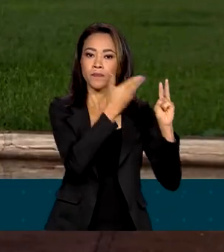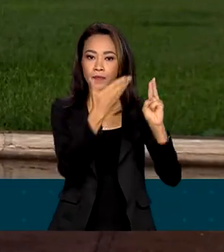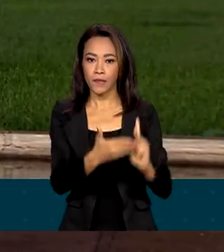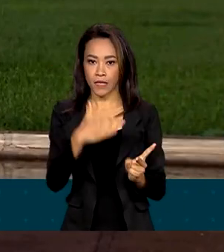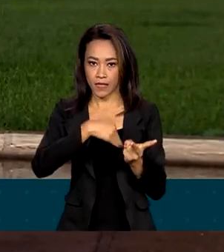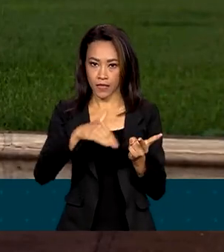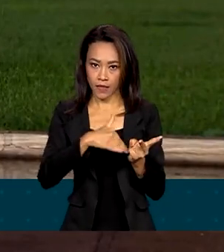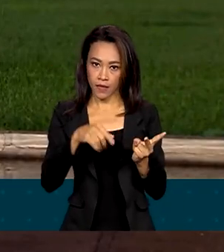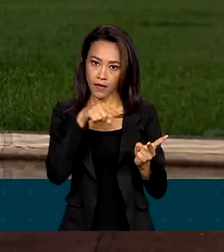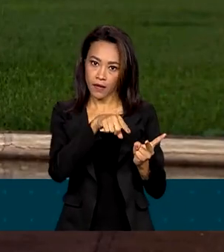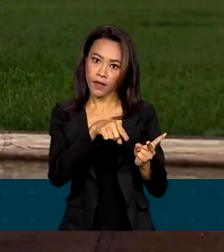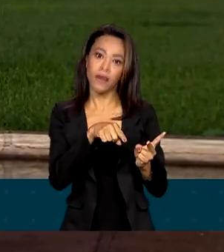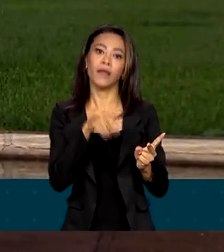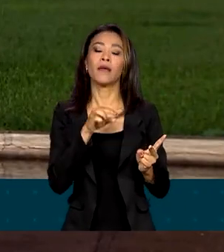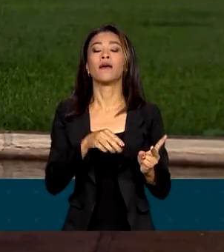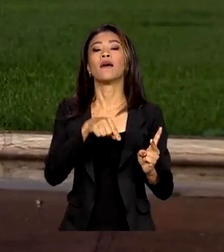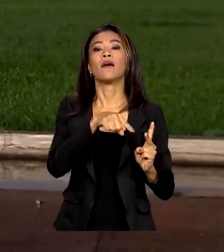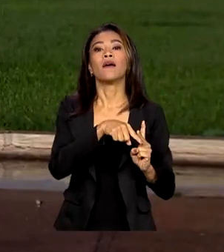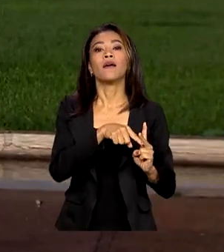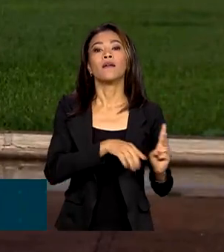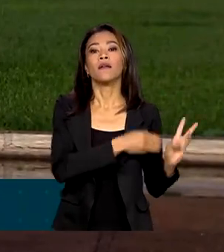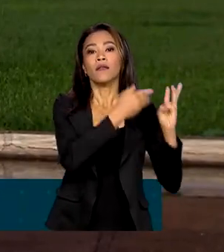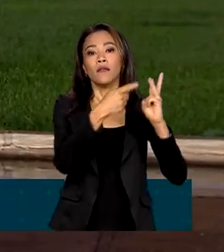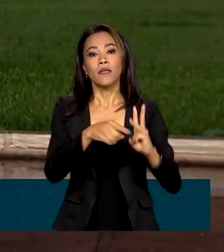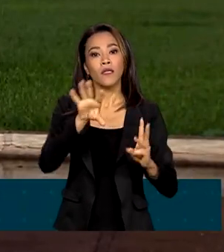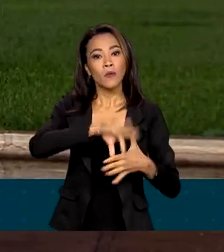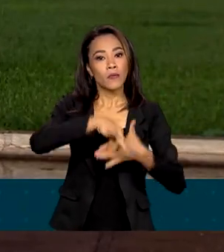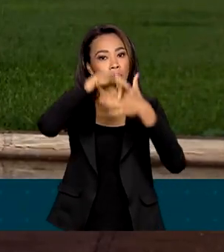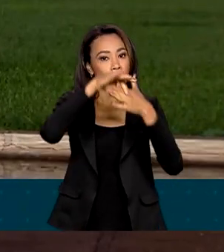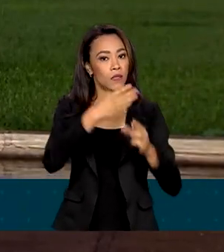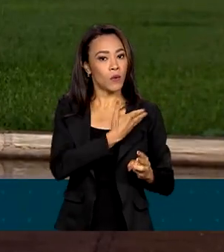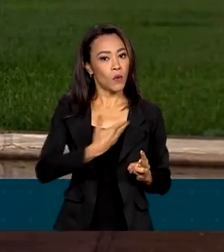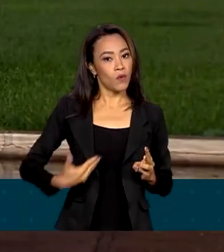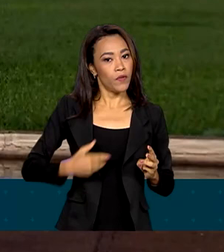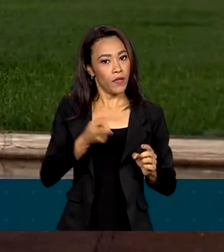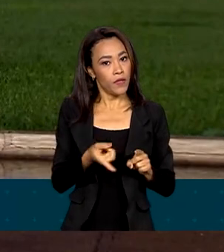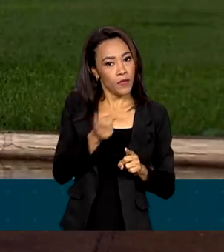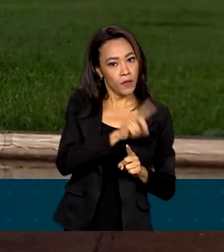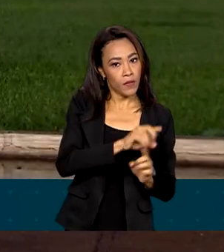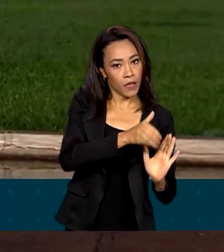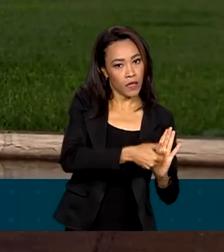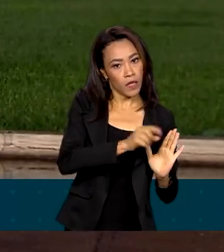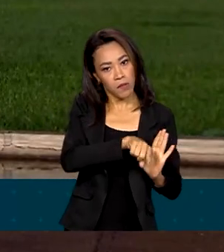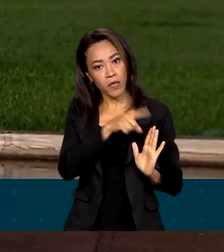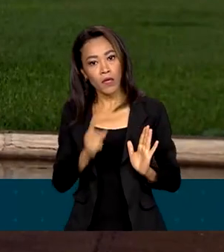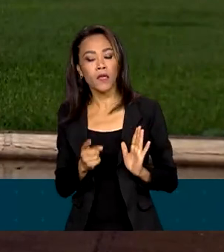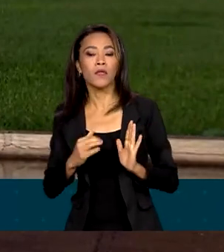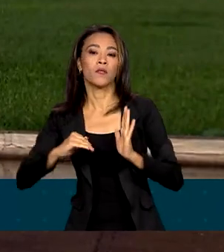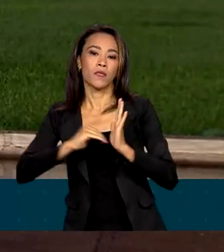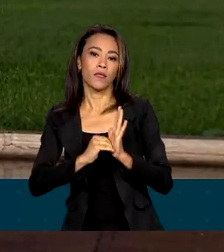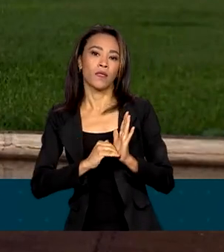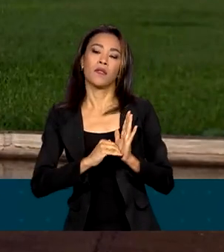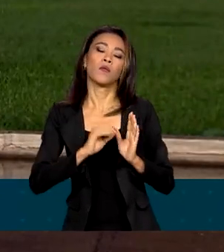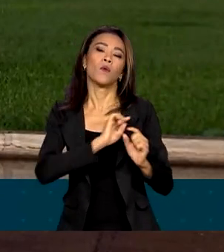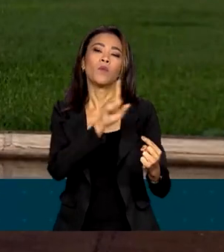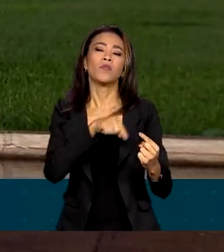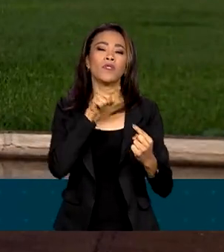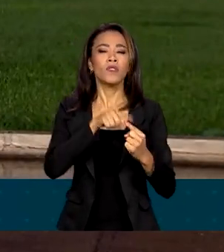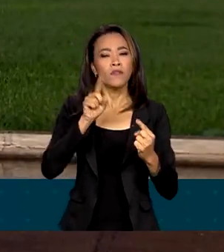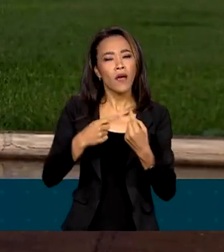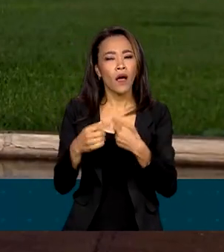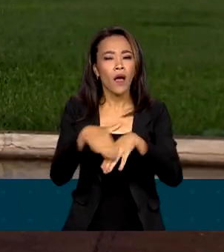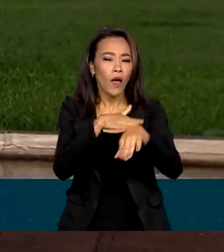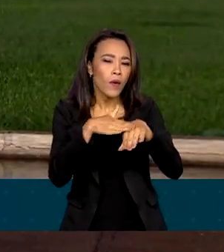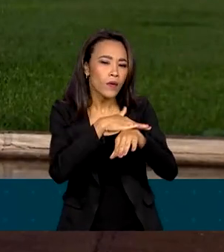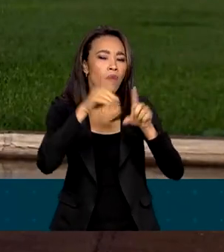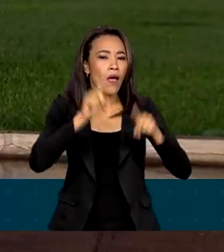da Casa Civil, Miriam Belchior, e os líderes do governo na Câmara e no Senado. A conversa foi para fechar a proposta sobre o